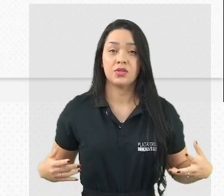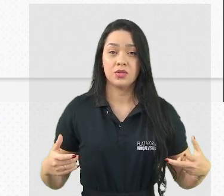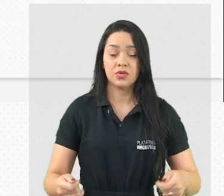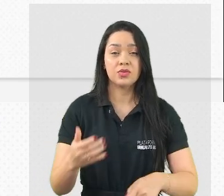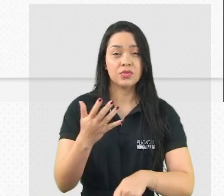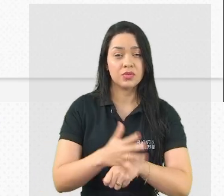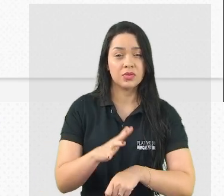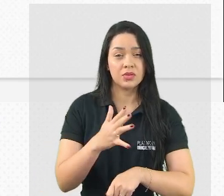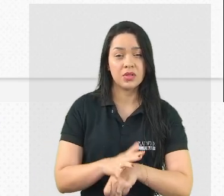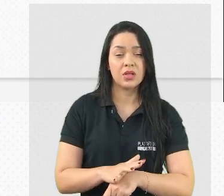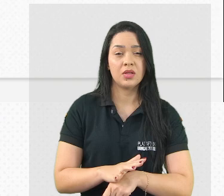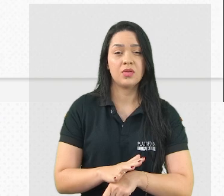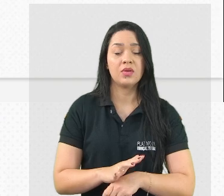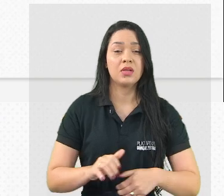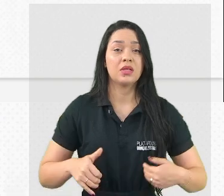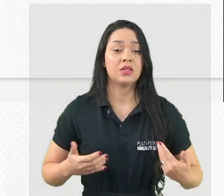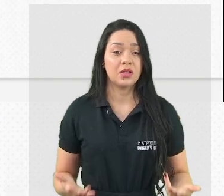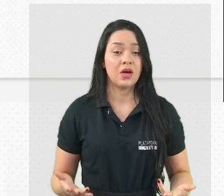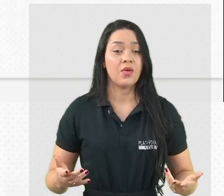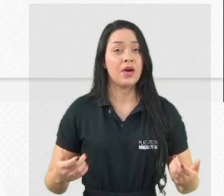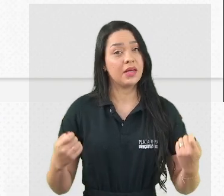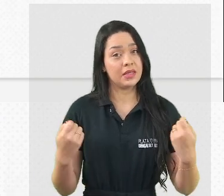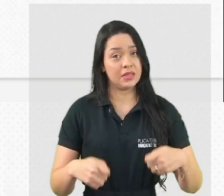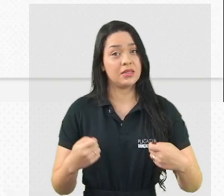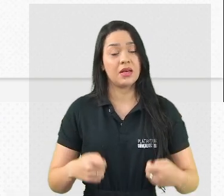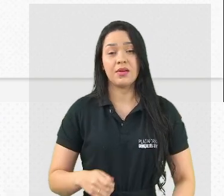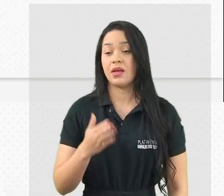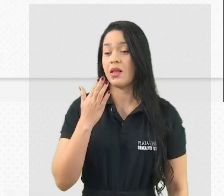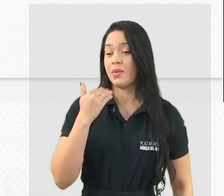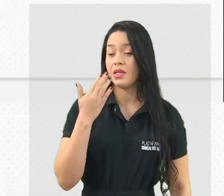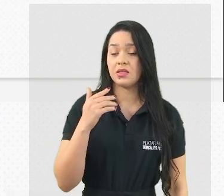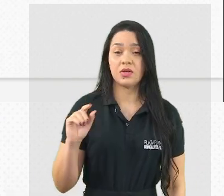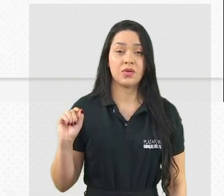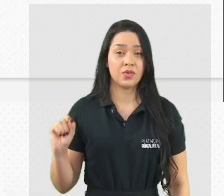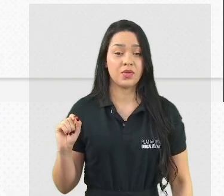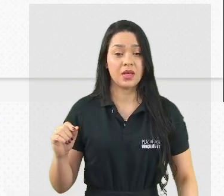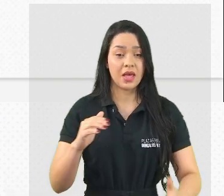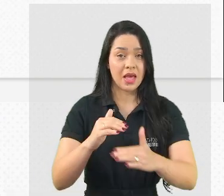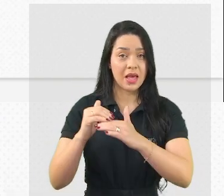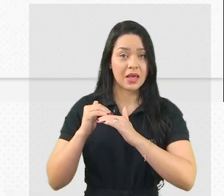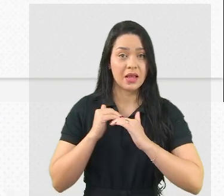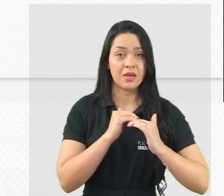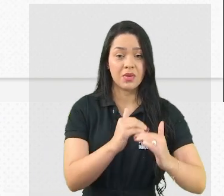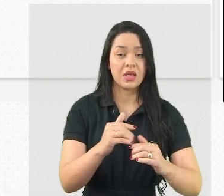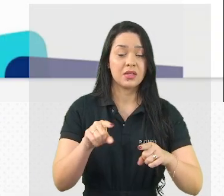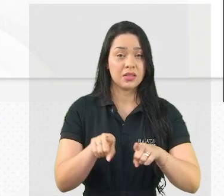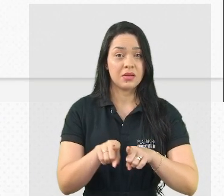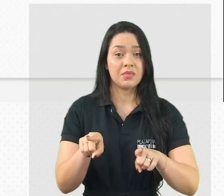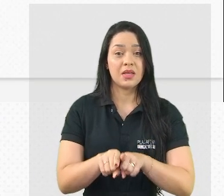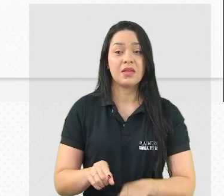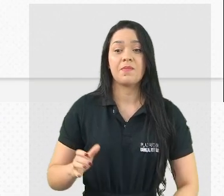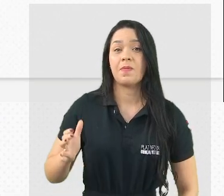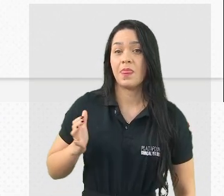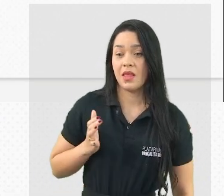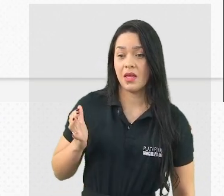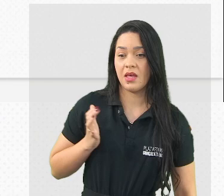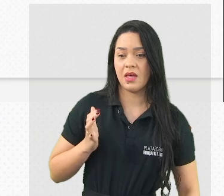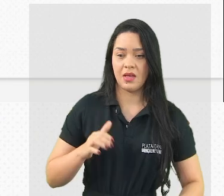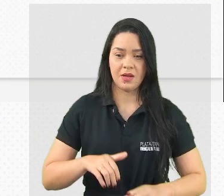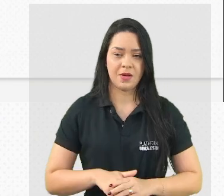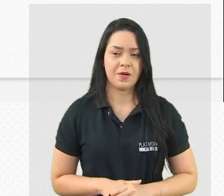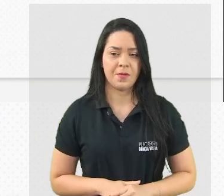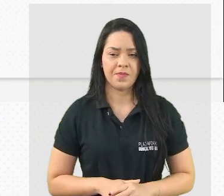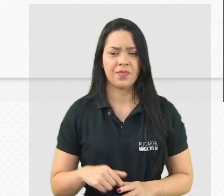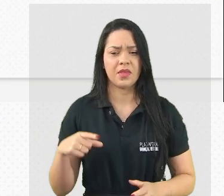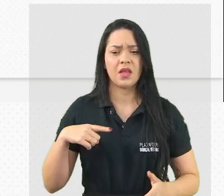e descanso. Então é necessário que a alimentação ela seja o quê? Equilibrada e rica. Eu trouxe